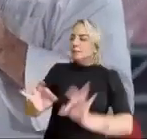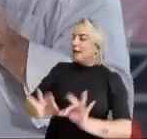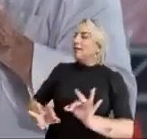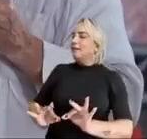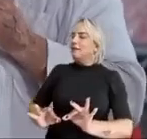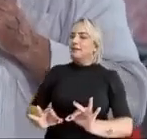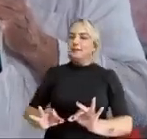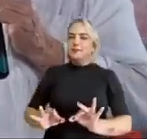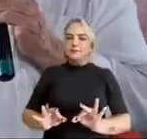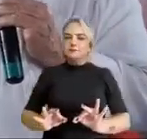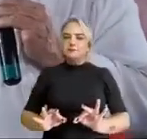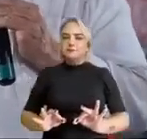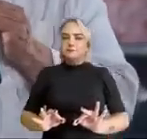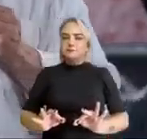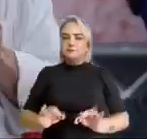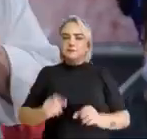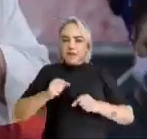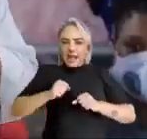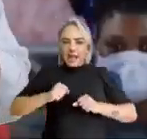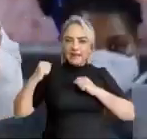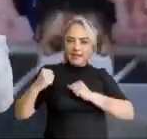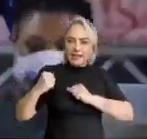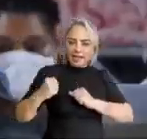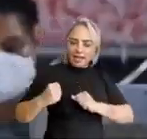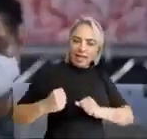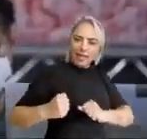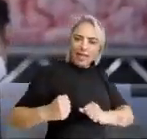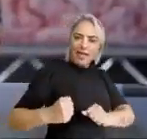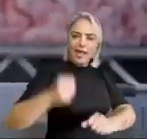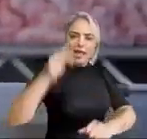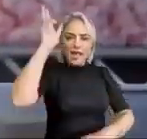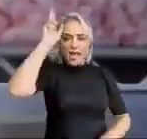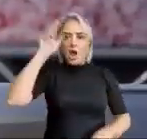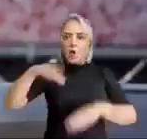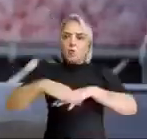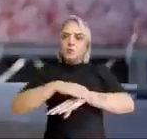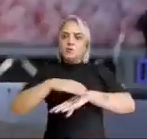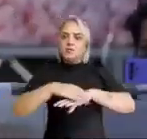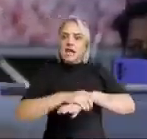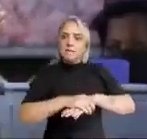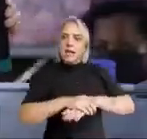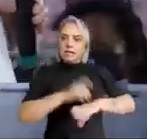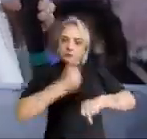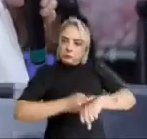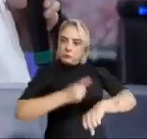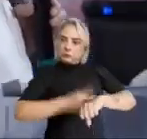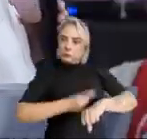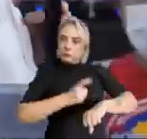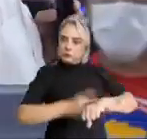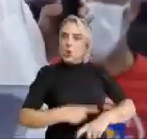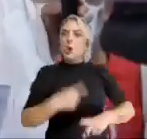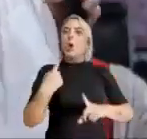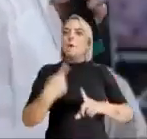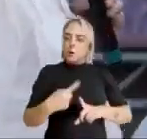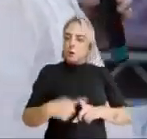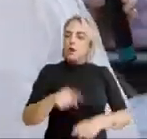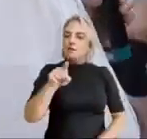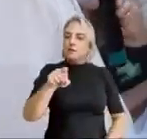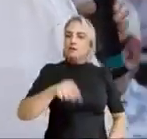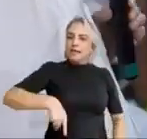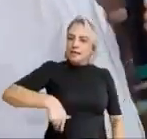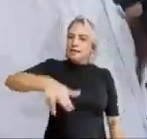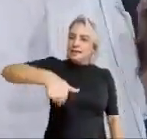da carroça de vocês, compre um sapato daquele de borracha bem dura, porque vocês vão ter que andar mais